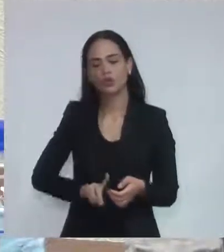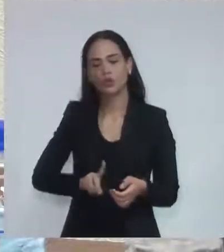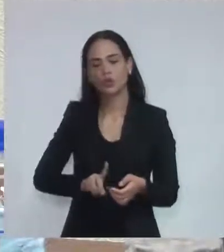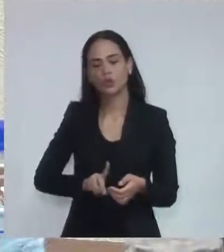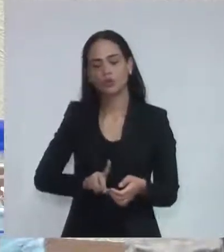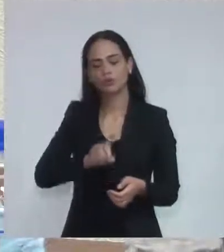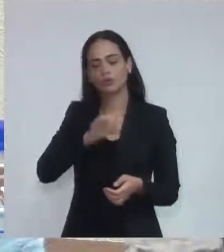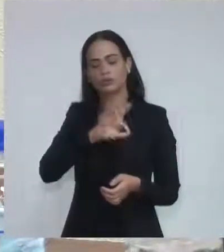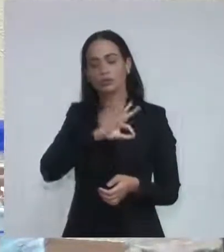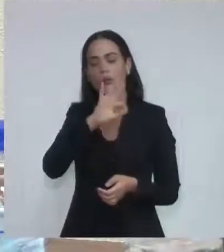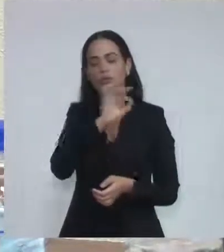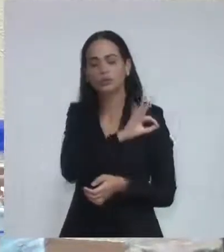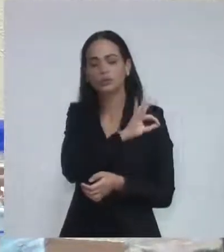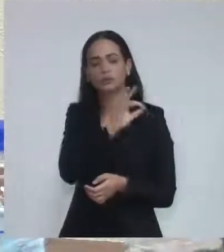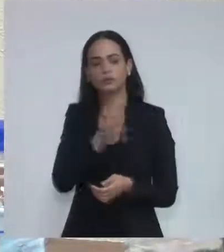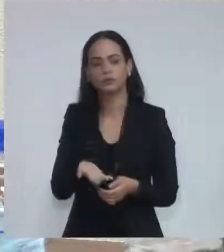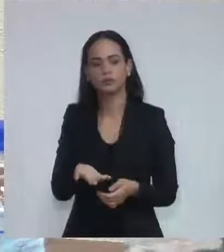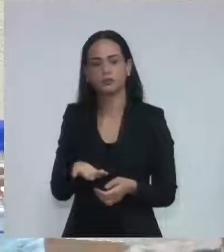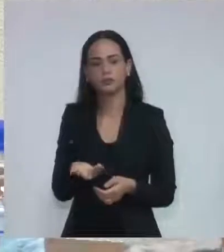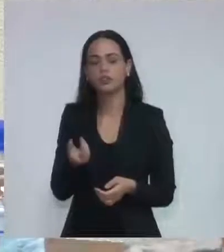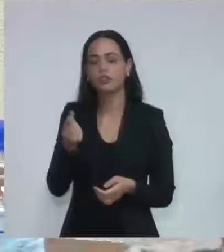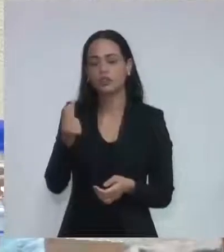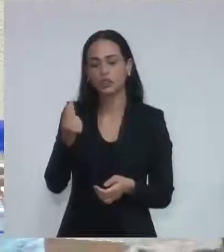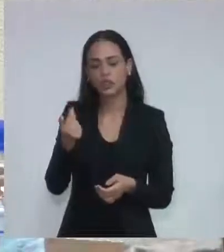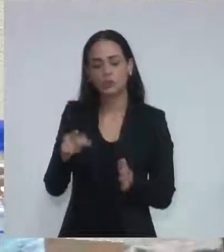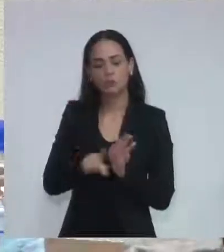Dinheiro público. Se eu não tivesse visto,